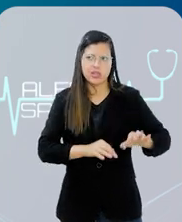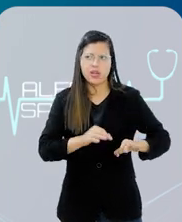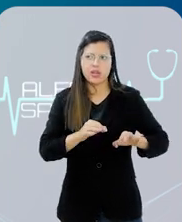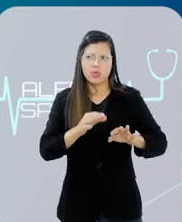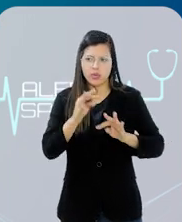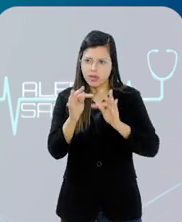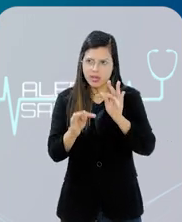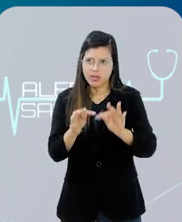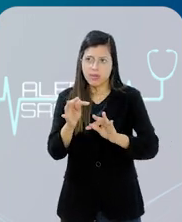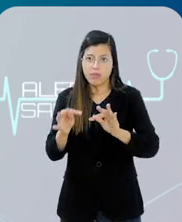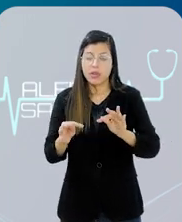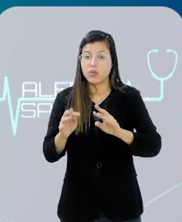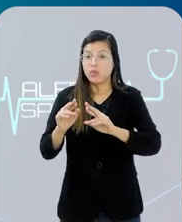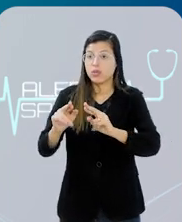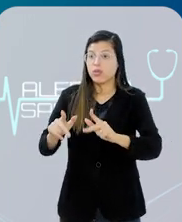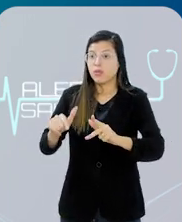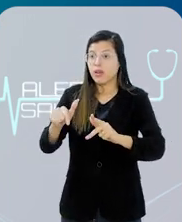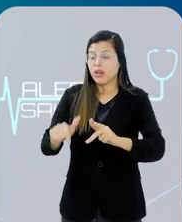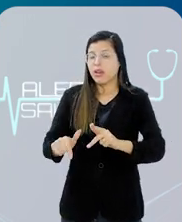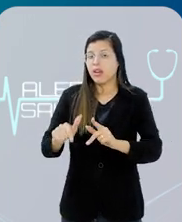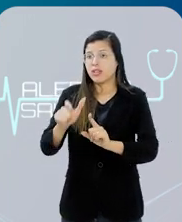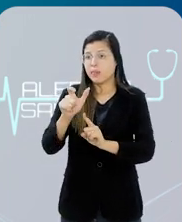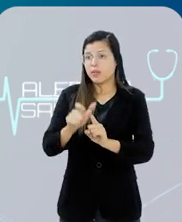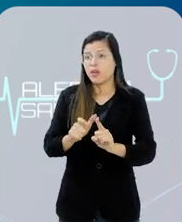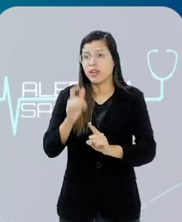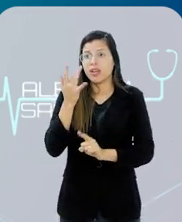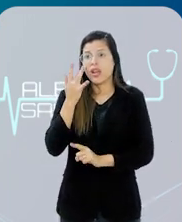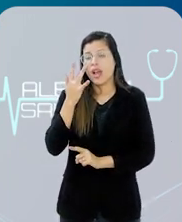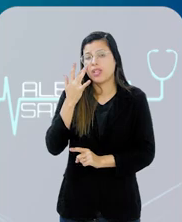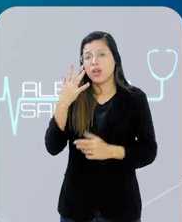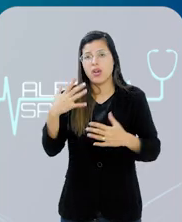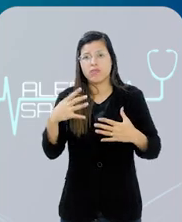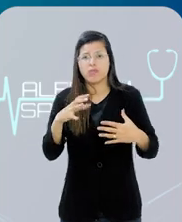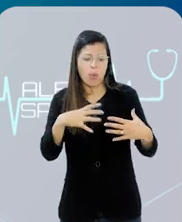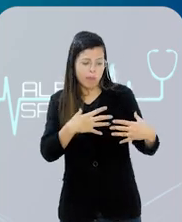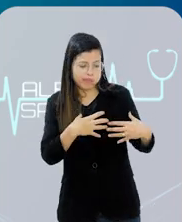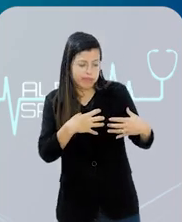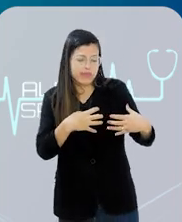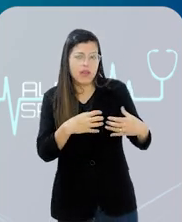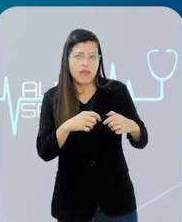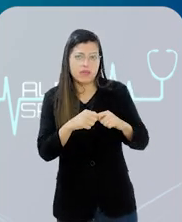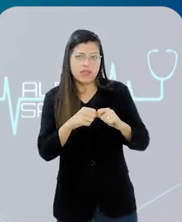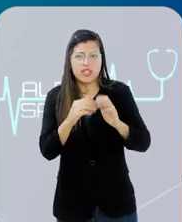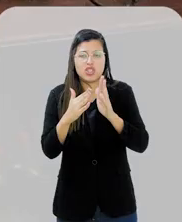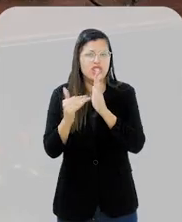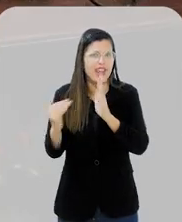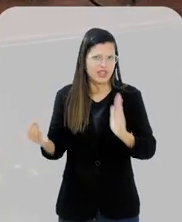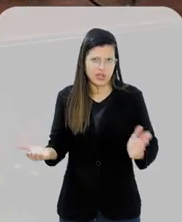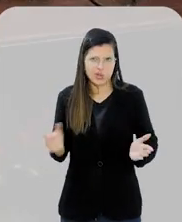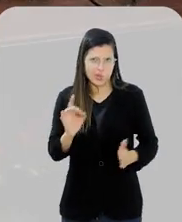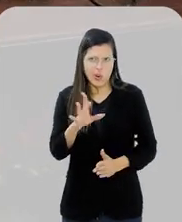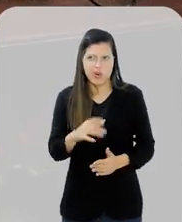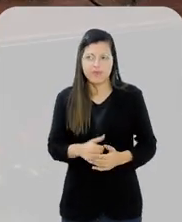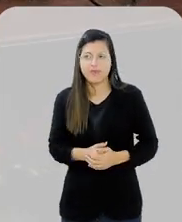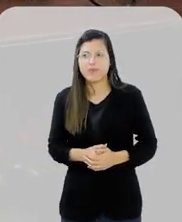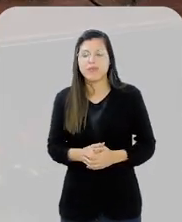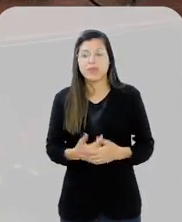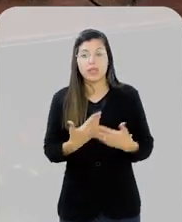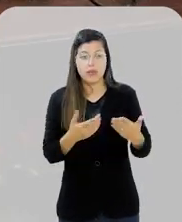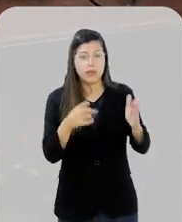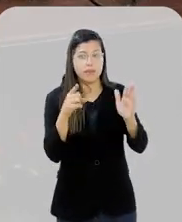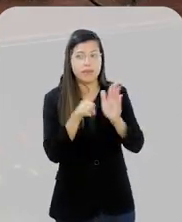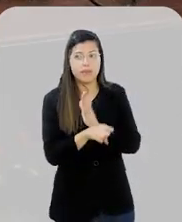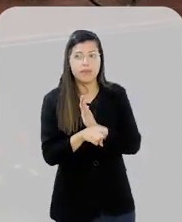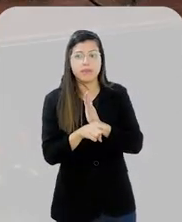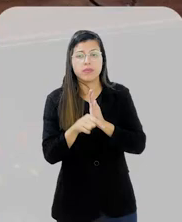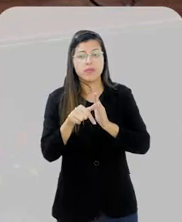é bem diferente daquela paciente que acha que a mama dela é volumosa e quer fazer uma cirurgia estética. Claro, eu ia te perguntar isso. Quando